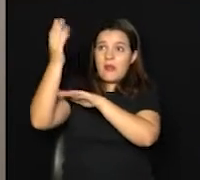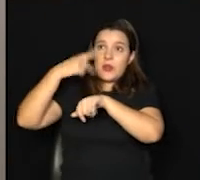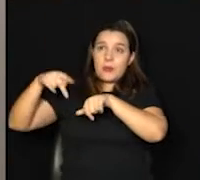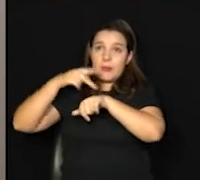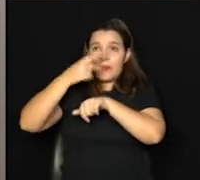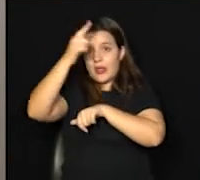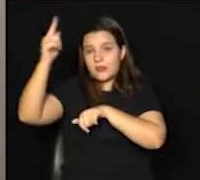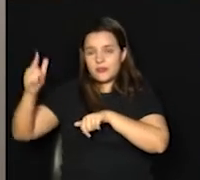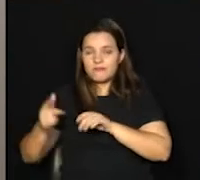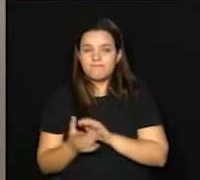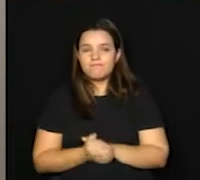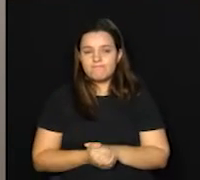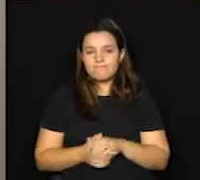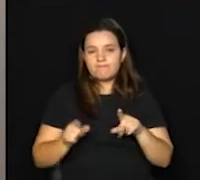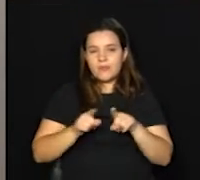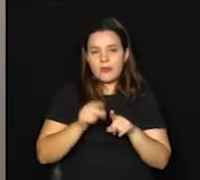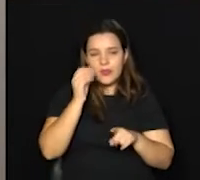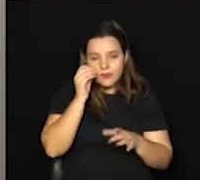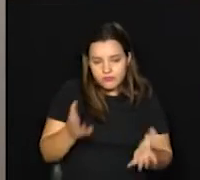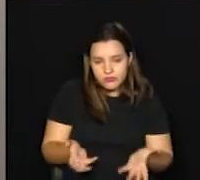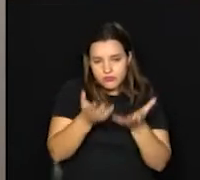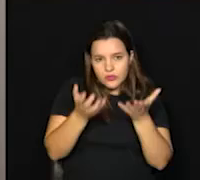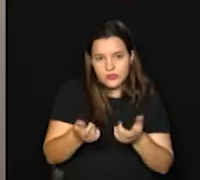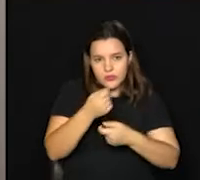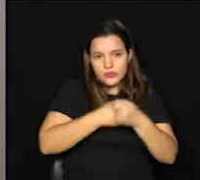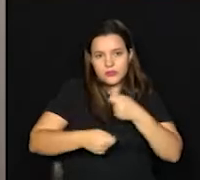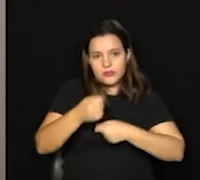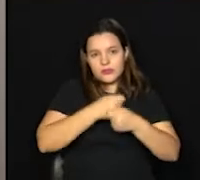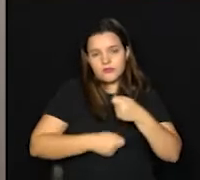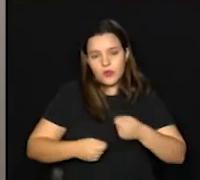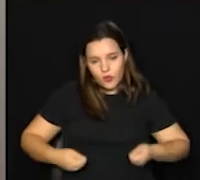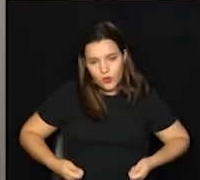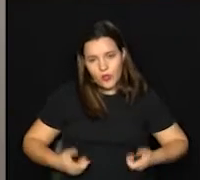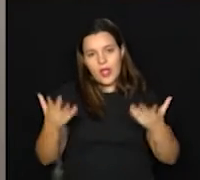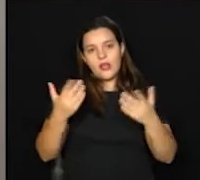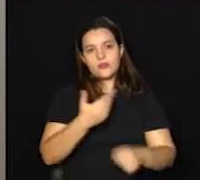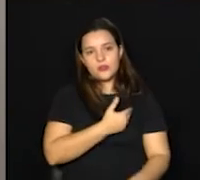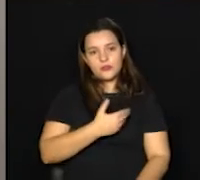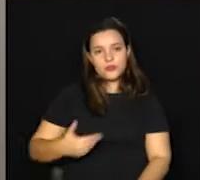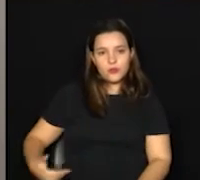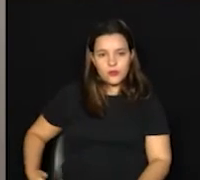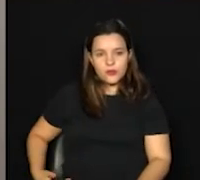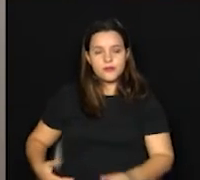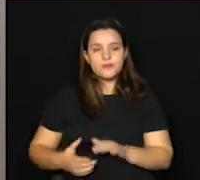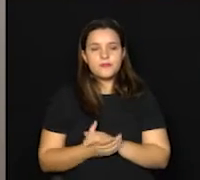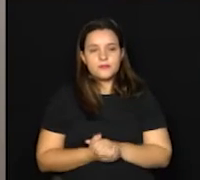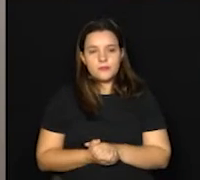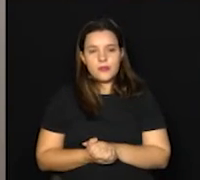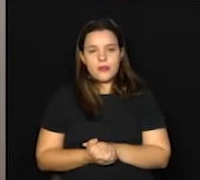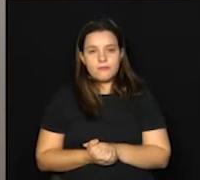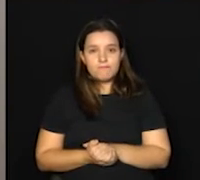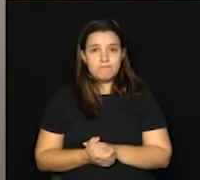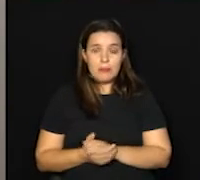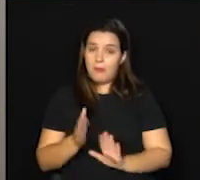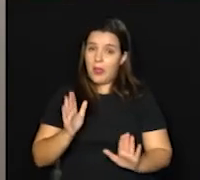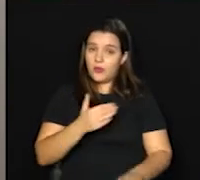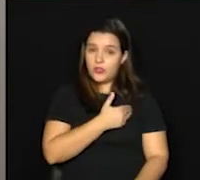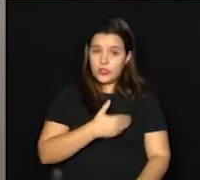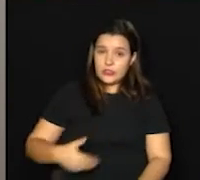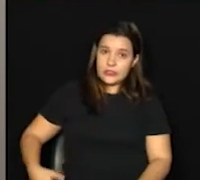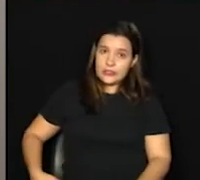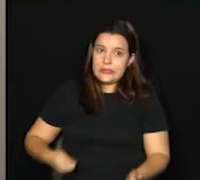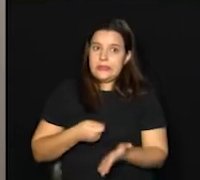de retomada seria do gasto público, mas o diagnóstico do governo continua, né, firme e rígido